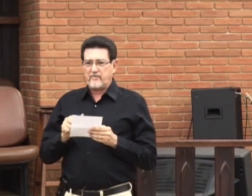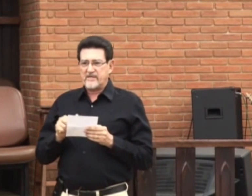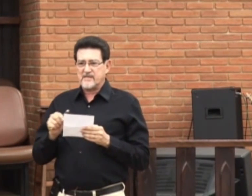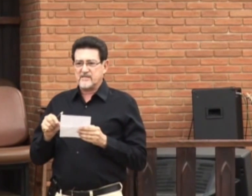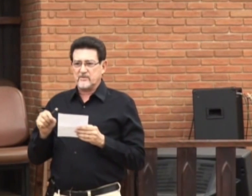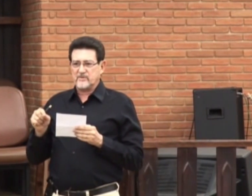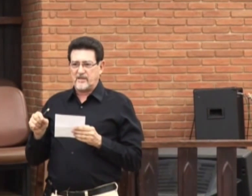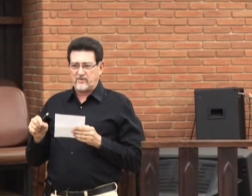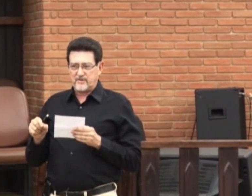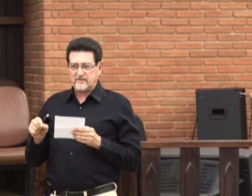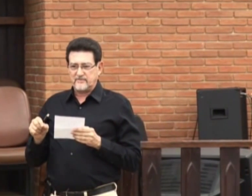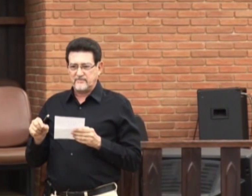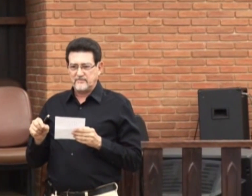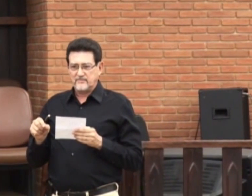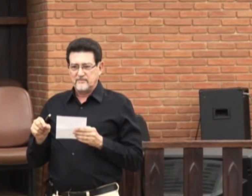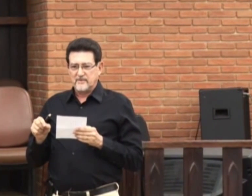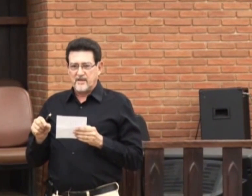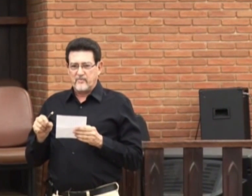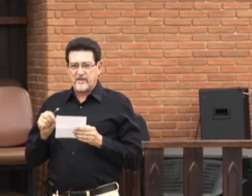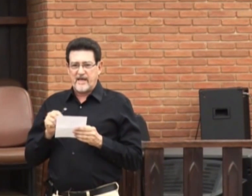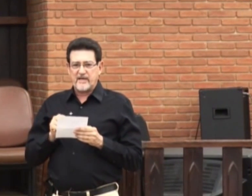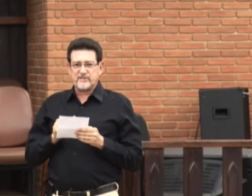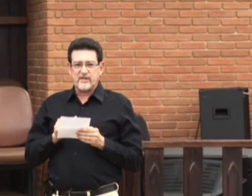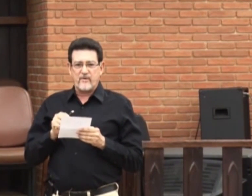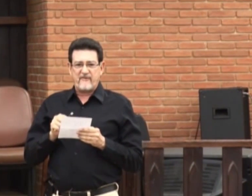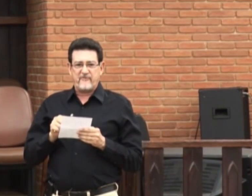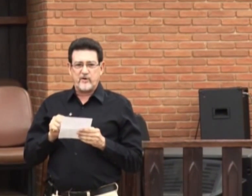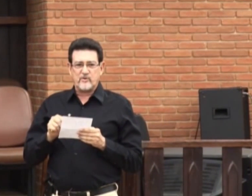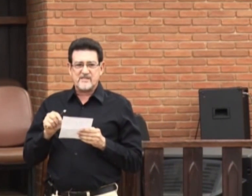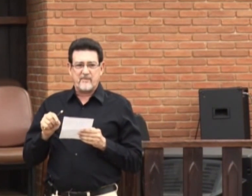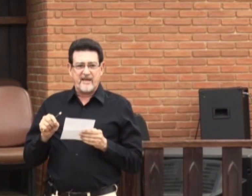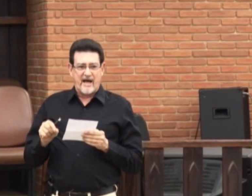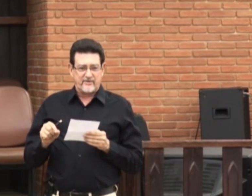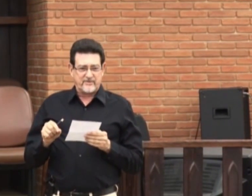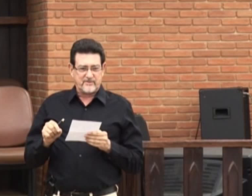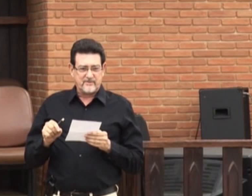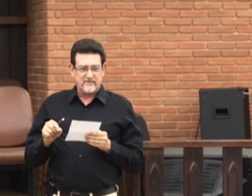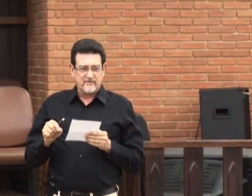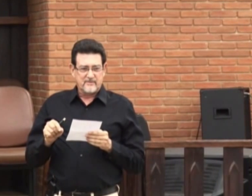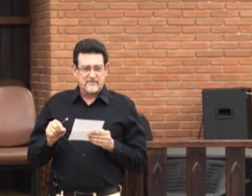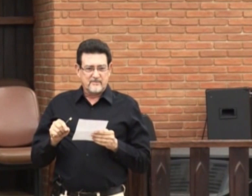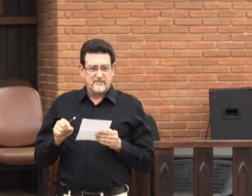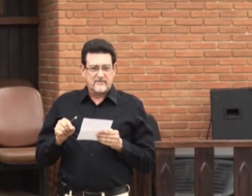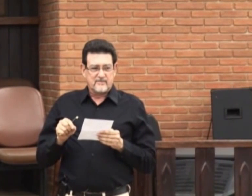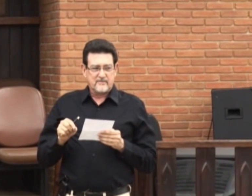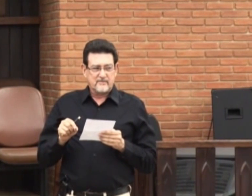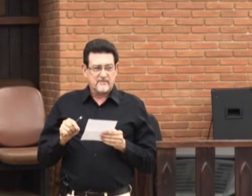Busque na presença do Senhor, porque este não é feito em seminários.